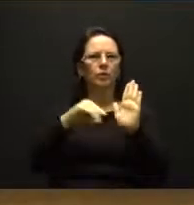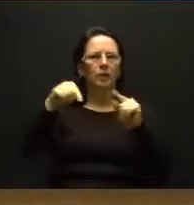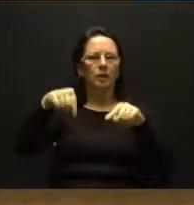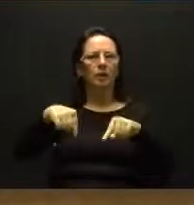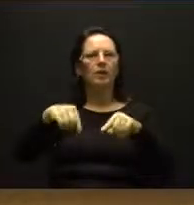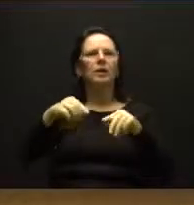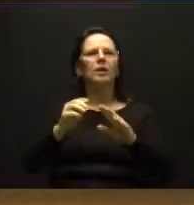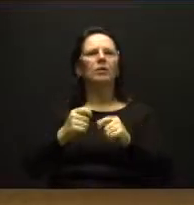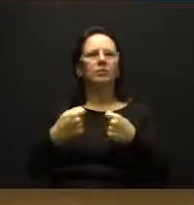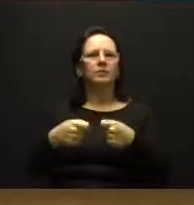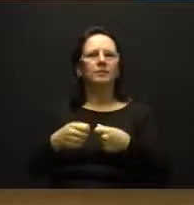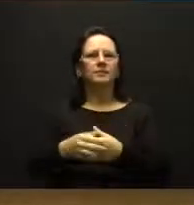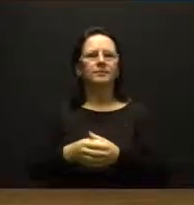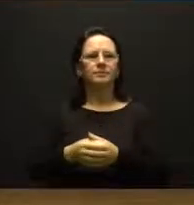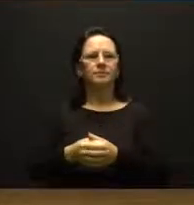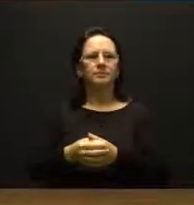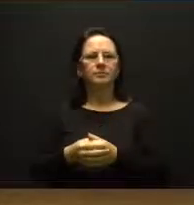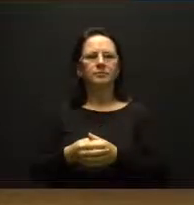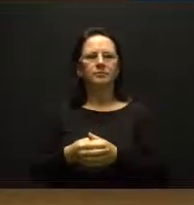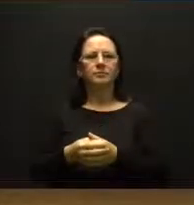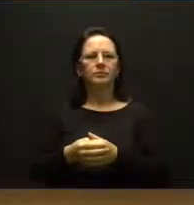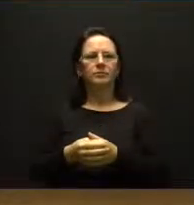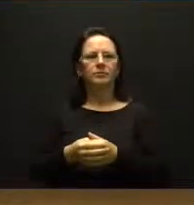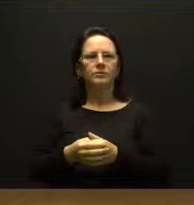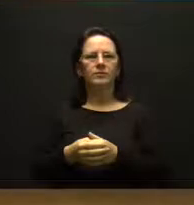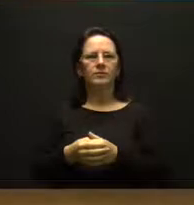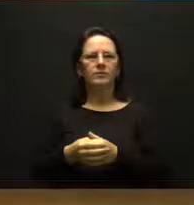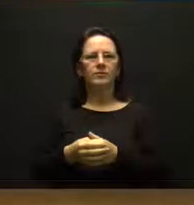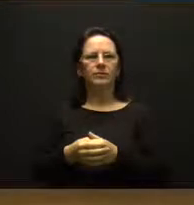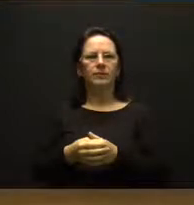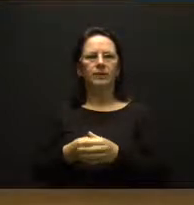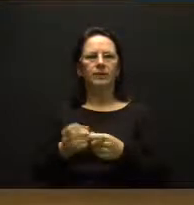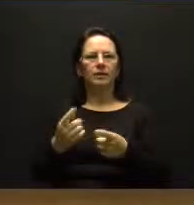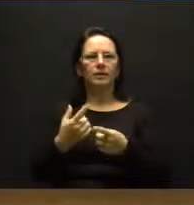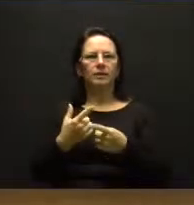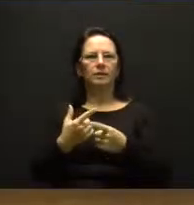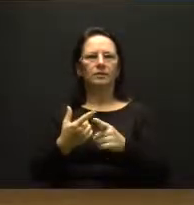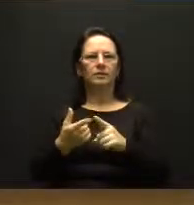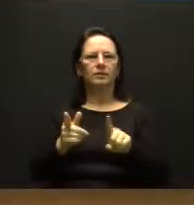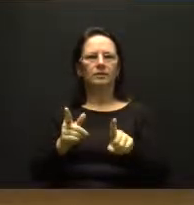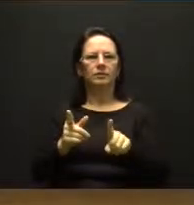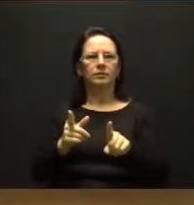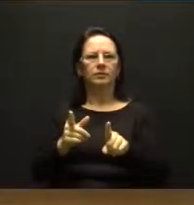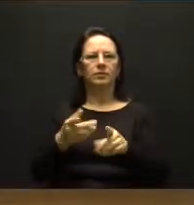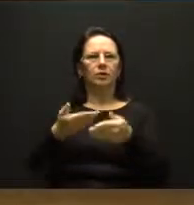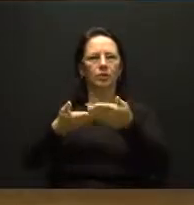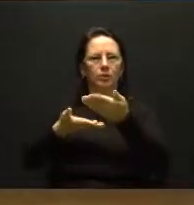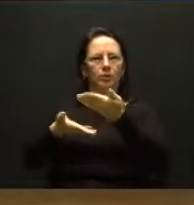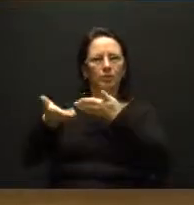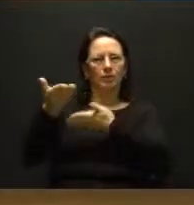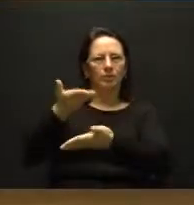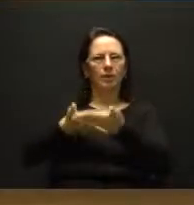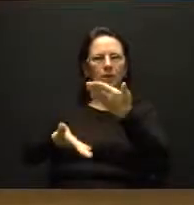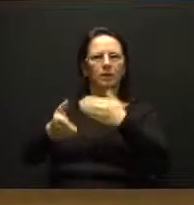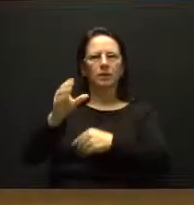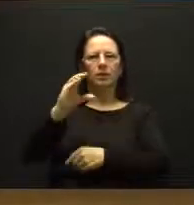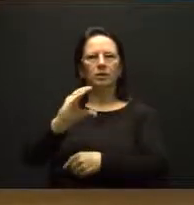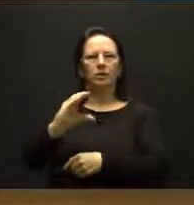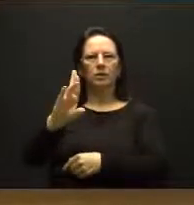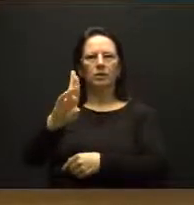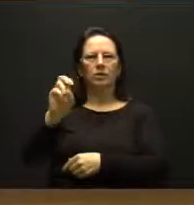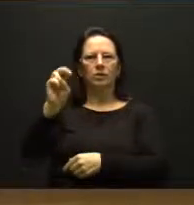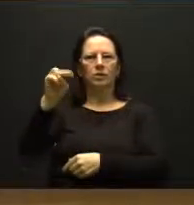está chegando mas em relação em relação ao repasse para acusar